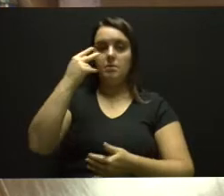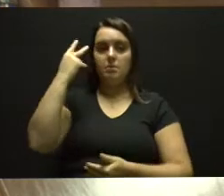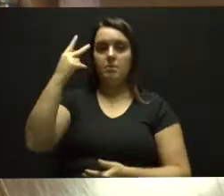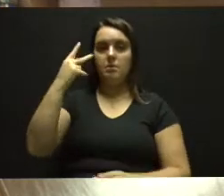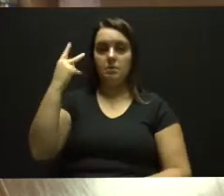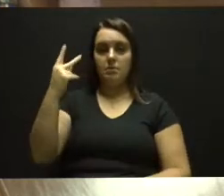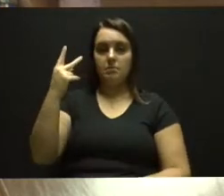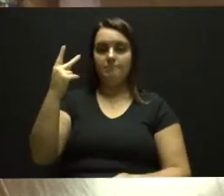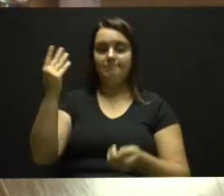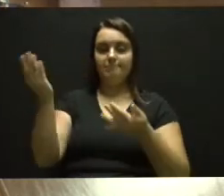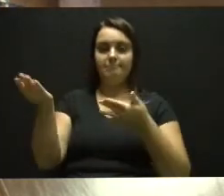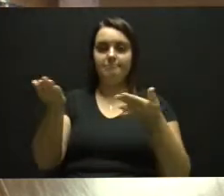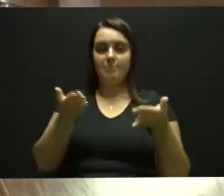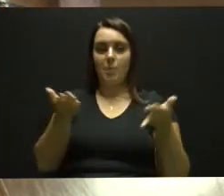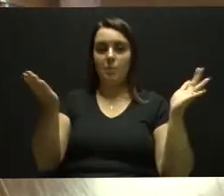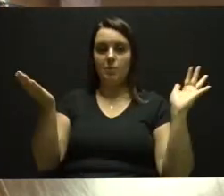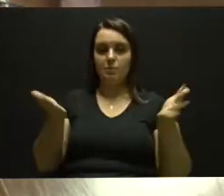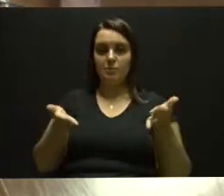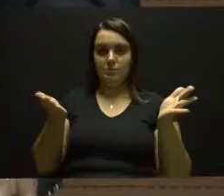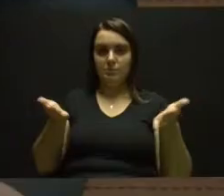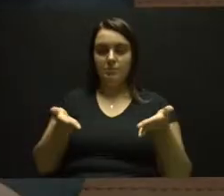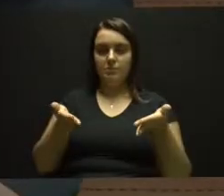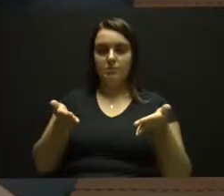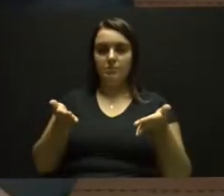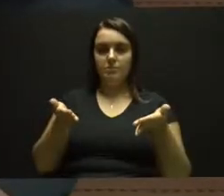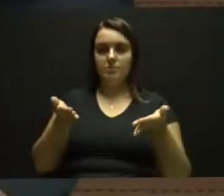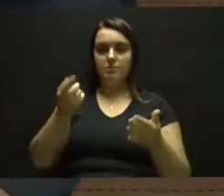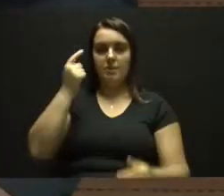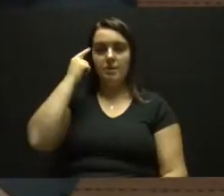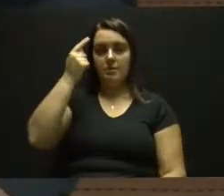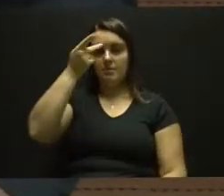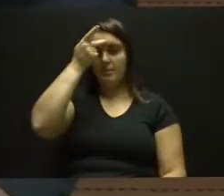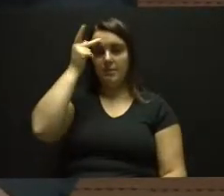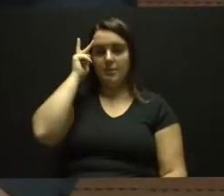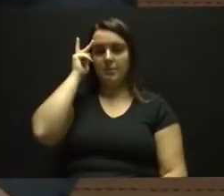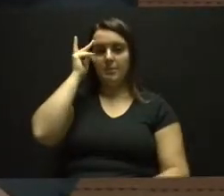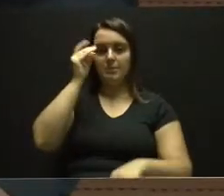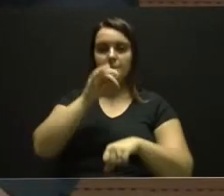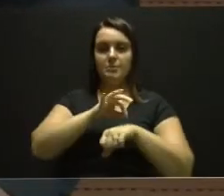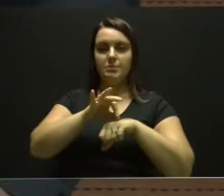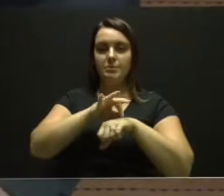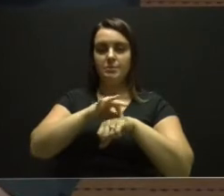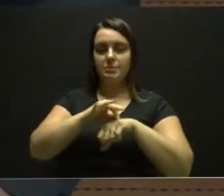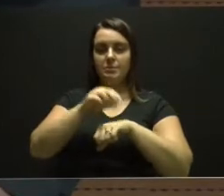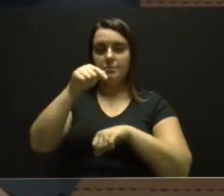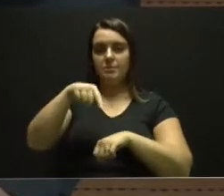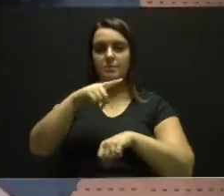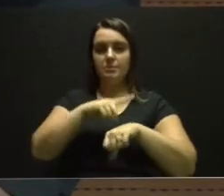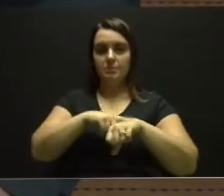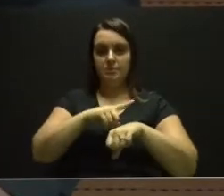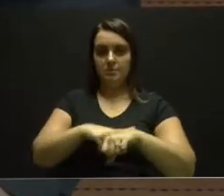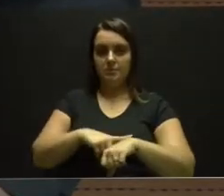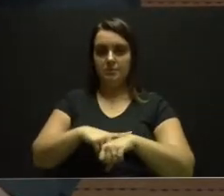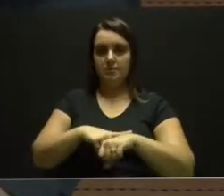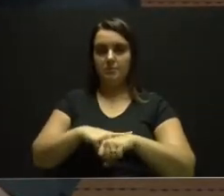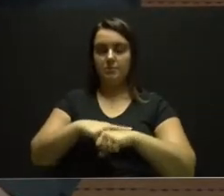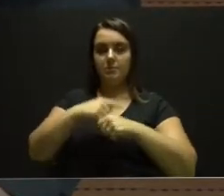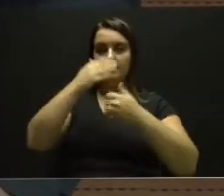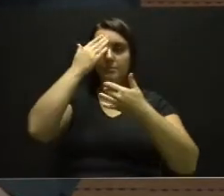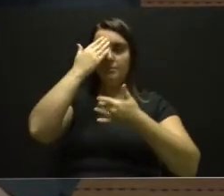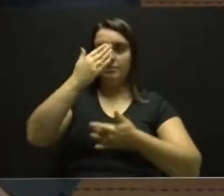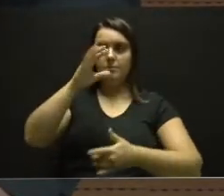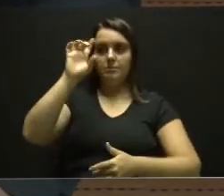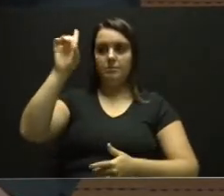com essa oportunidade está repensando os negros da cidade de cubatão neste momento quero agradecer também a deus